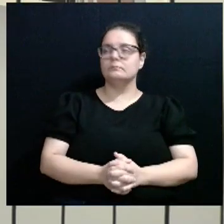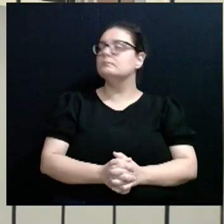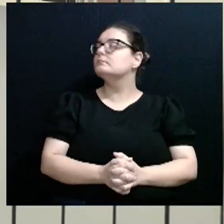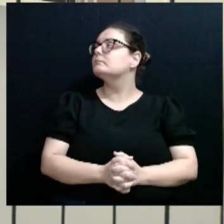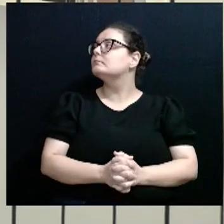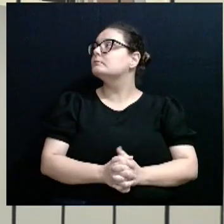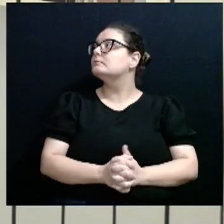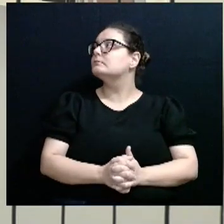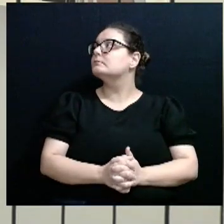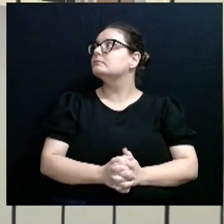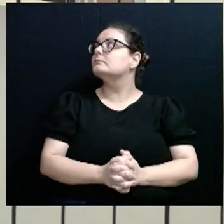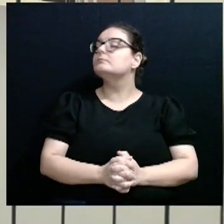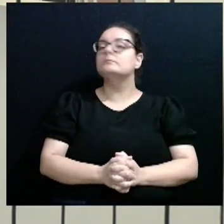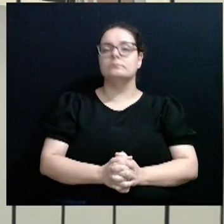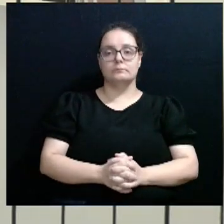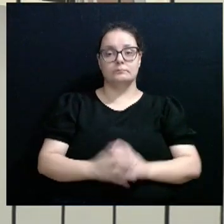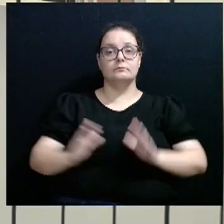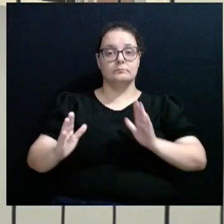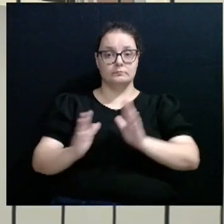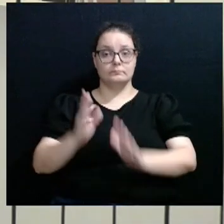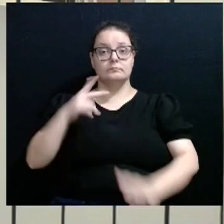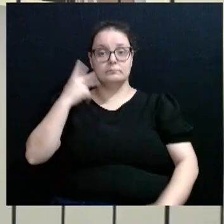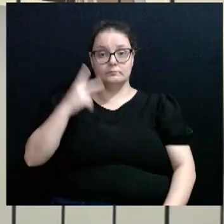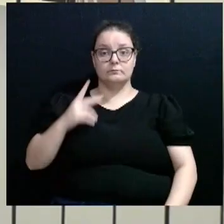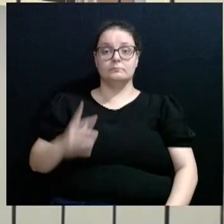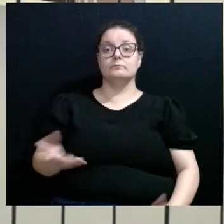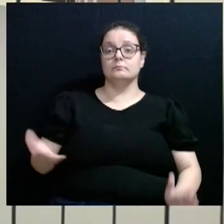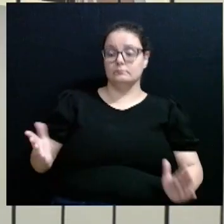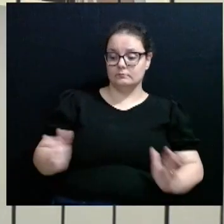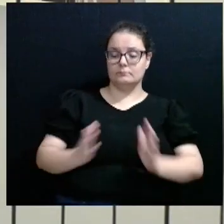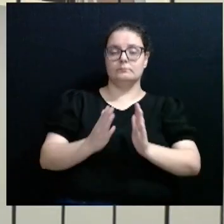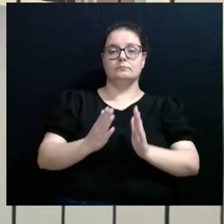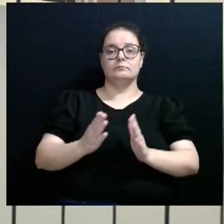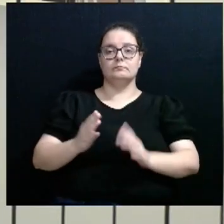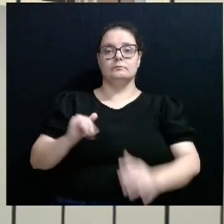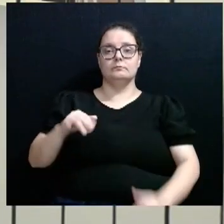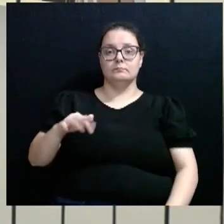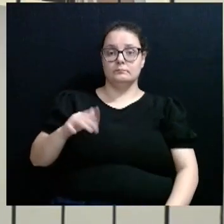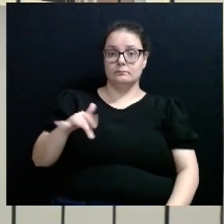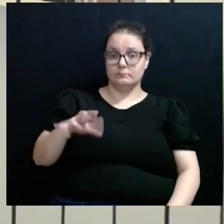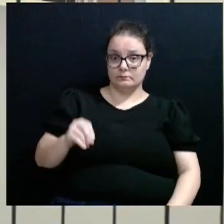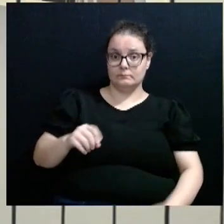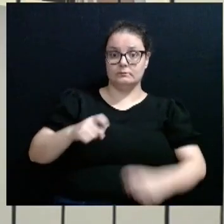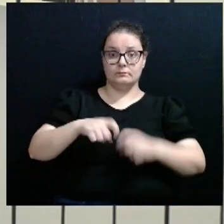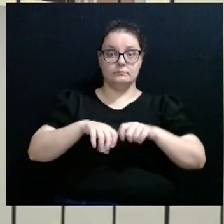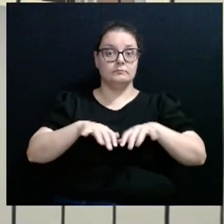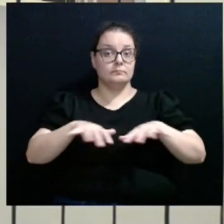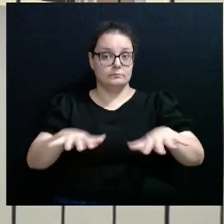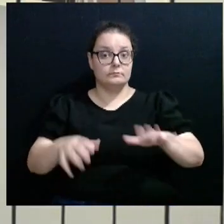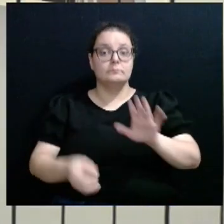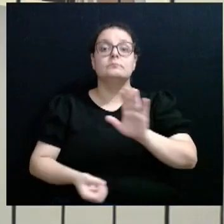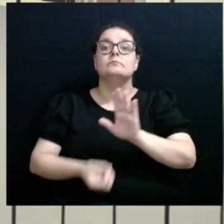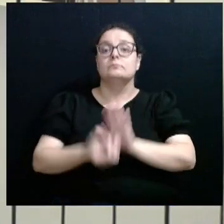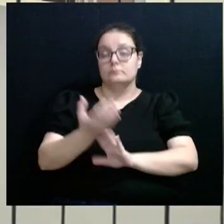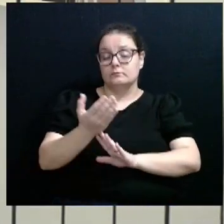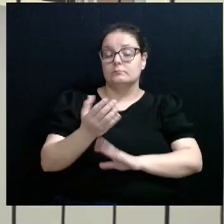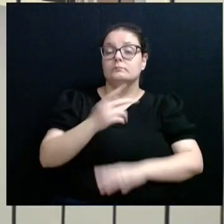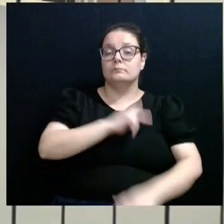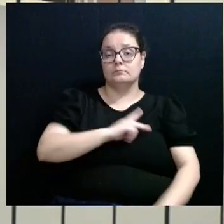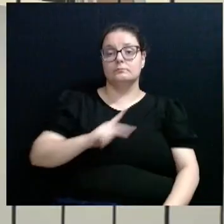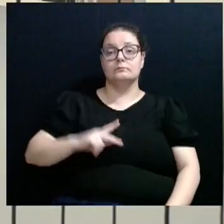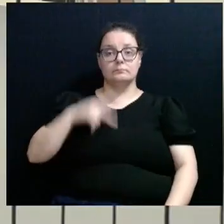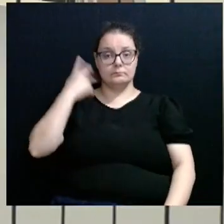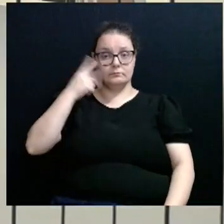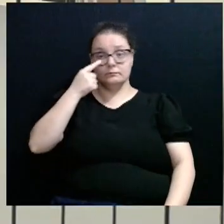A Frente Parlamentar de Enfrentamento a Infecções Sexualmente Transmissíveis, criada e presidida pela vereadora Paola